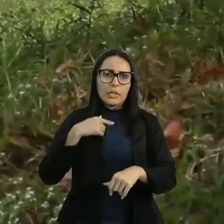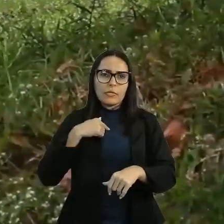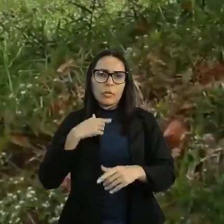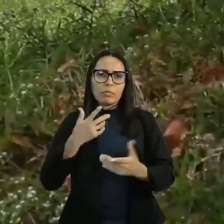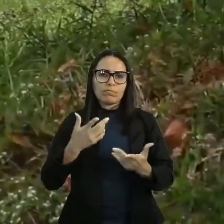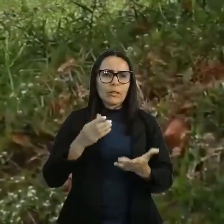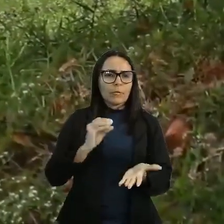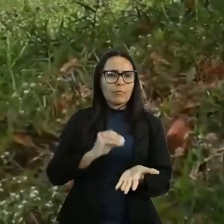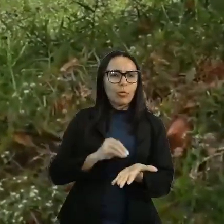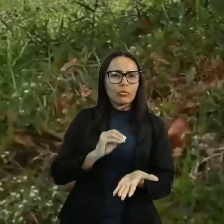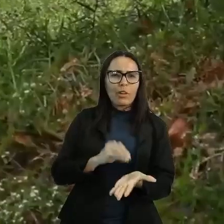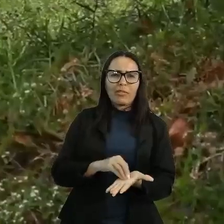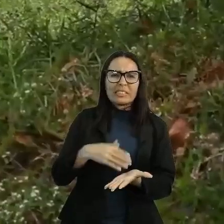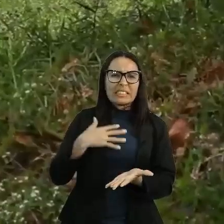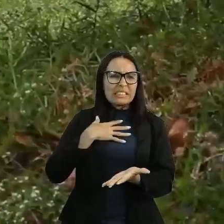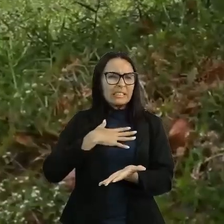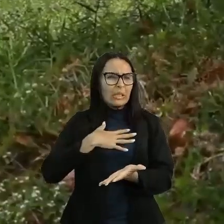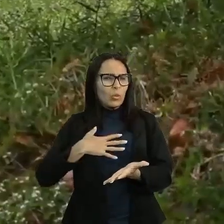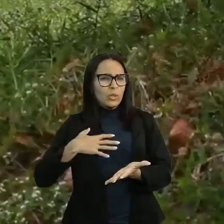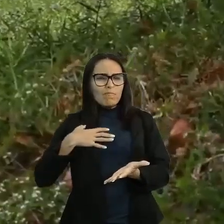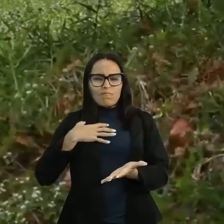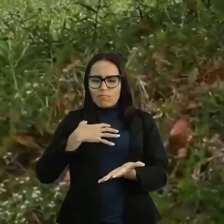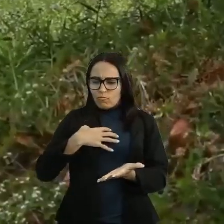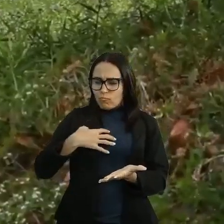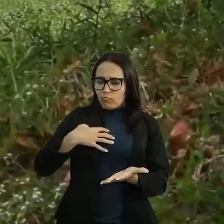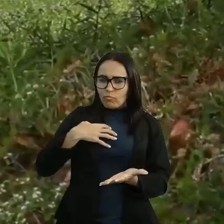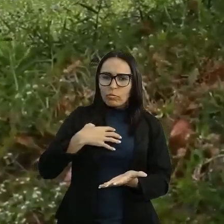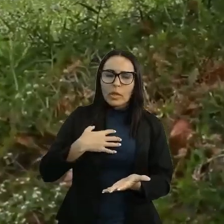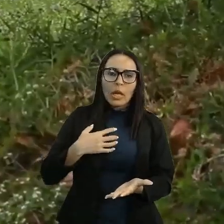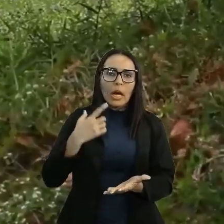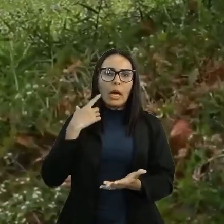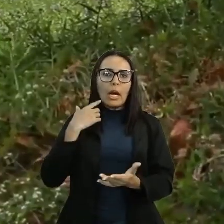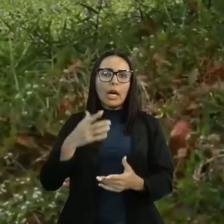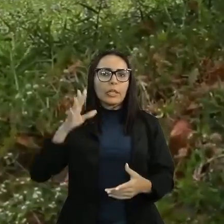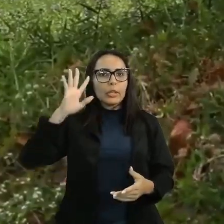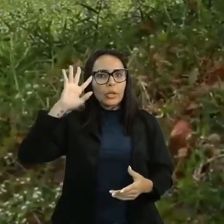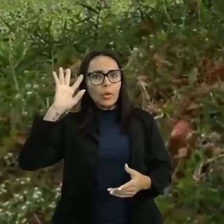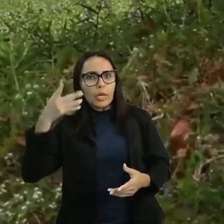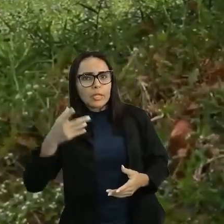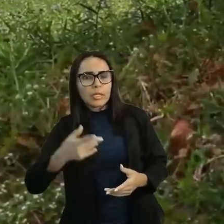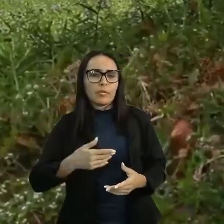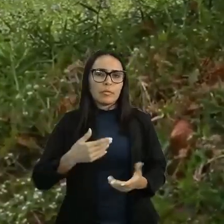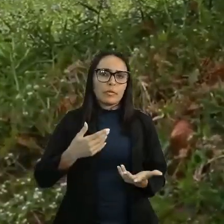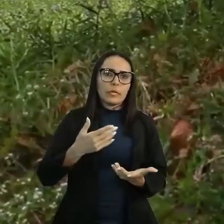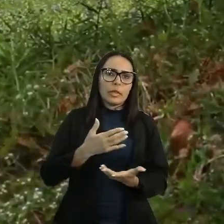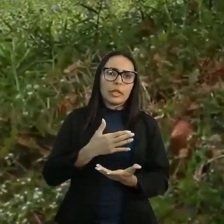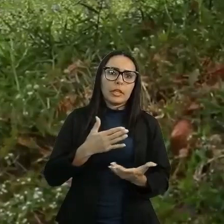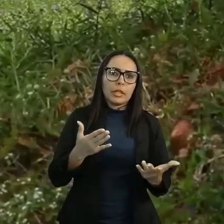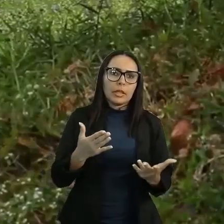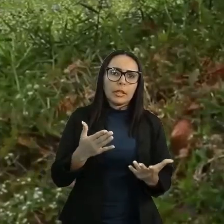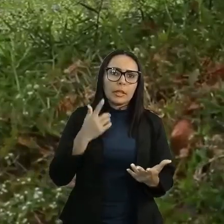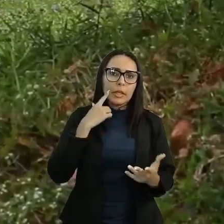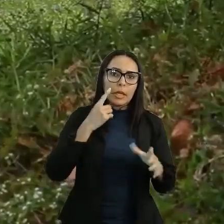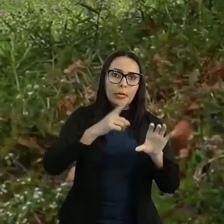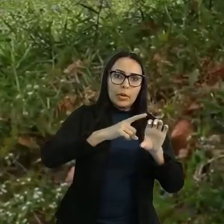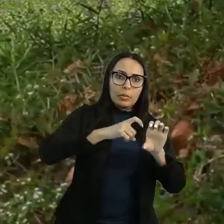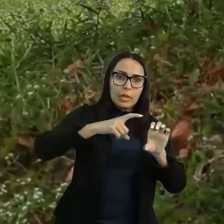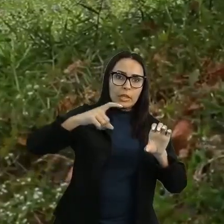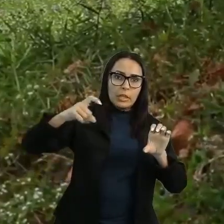livros. Então, nesse processo, eu li ali e me identifiquei muito, porque eu estava vivenciando. Então, a partir dali, dos